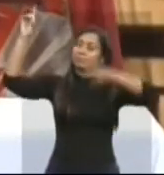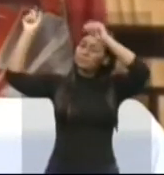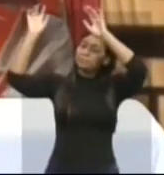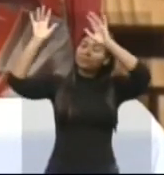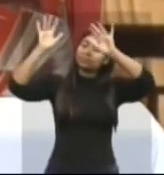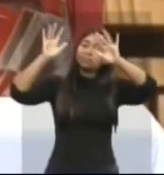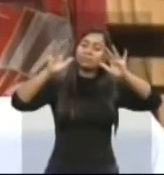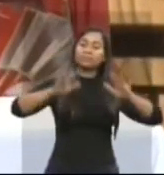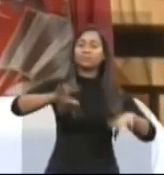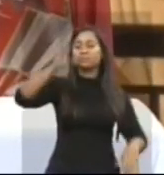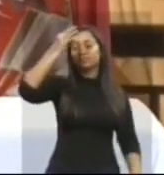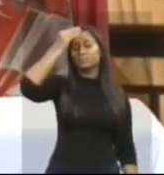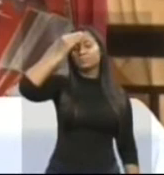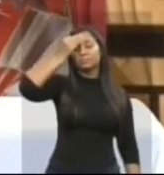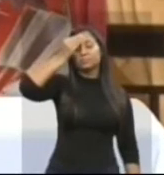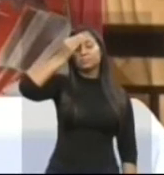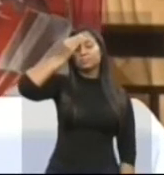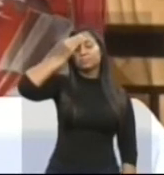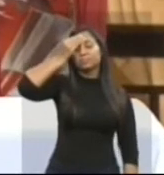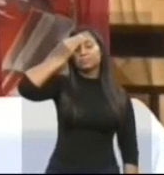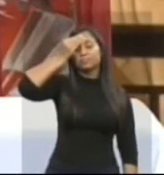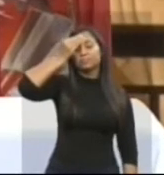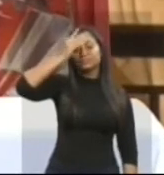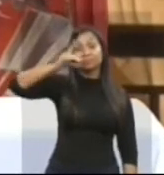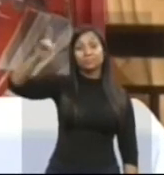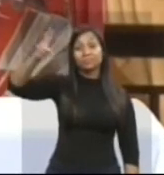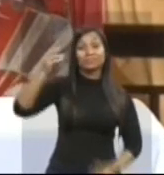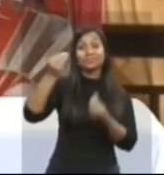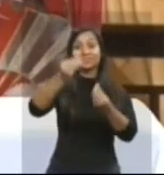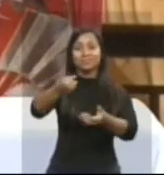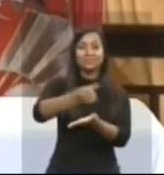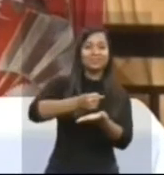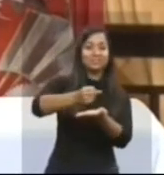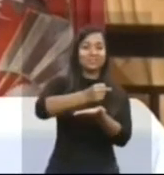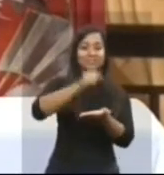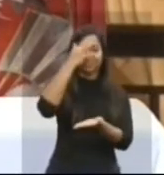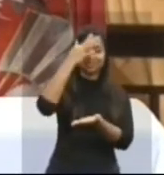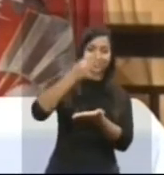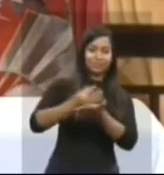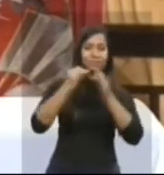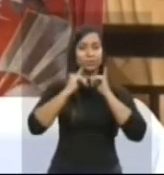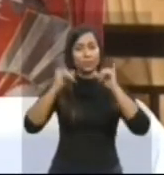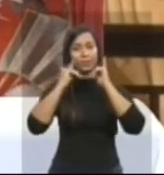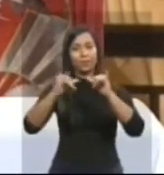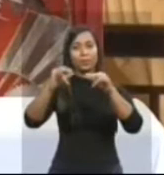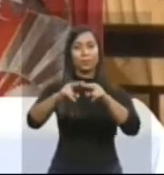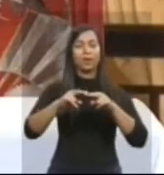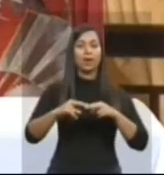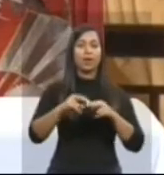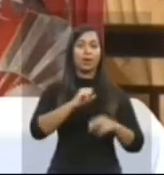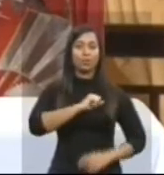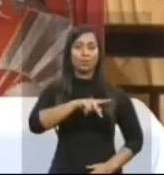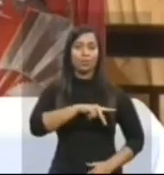Abençoe-vos, ó Deus Todo-Poderoso, que vos deu por fundamento aquela fé proclamada pelo